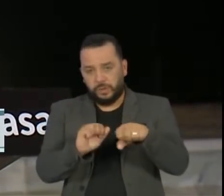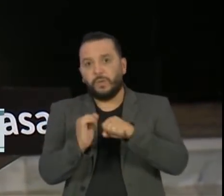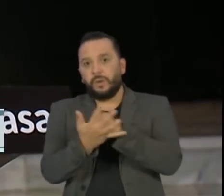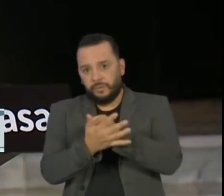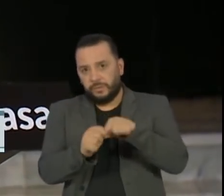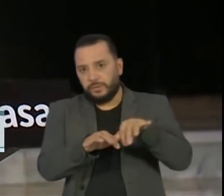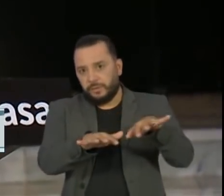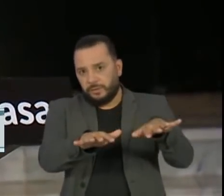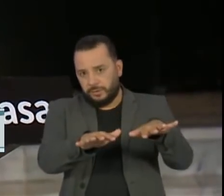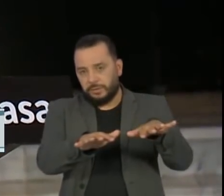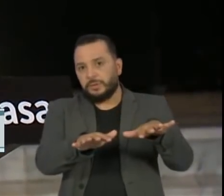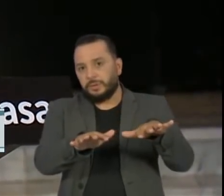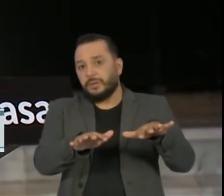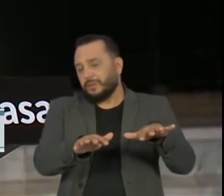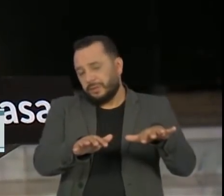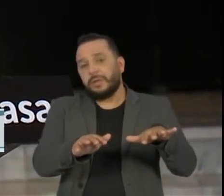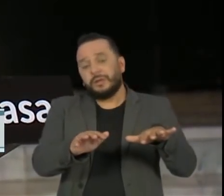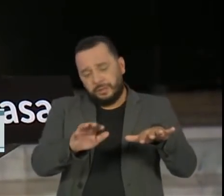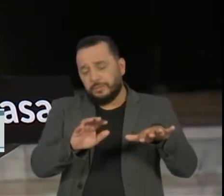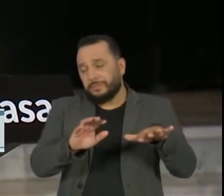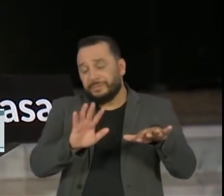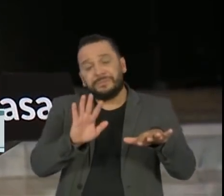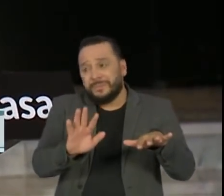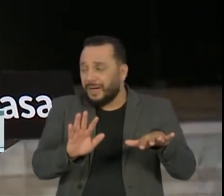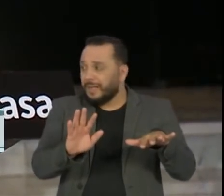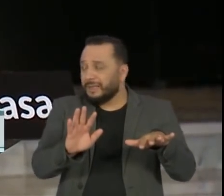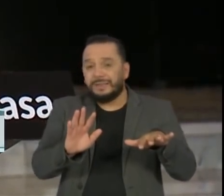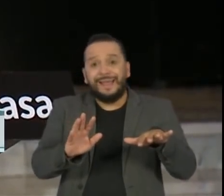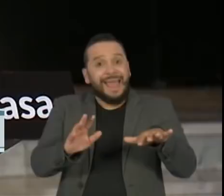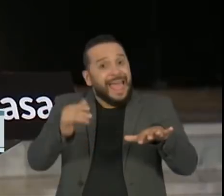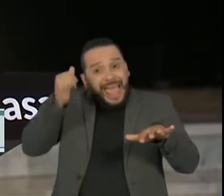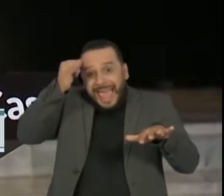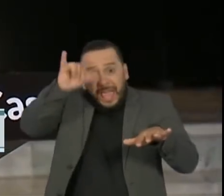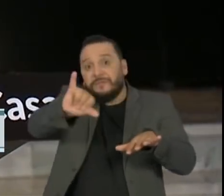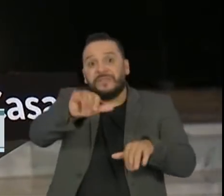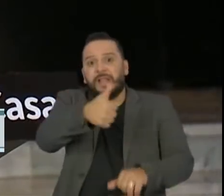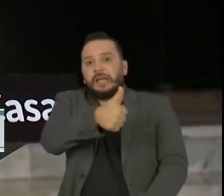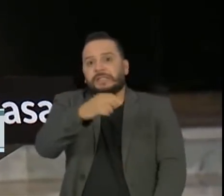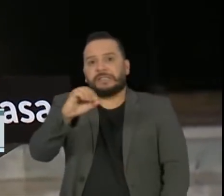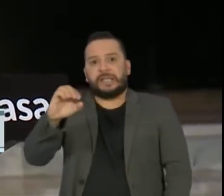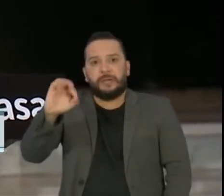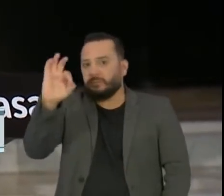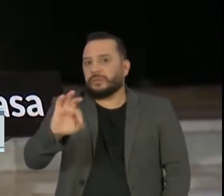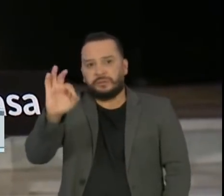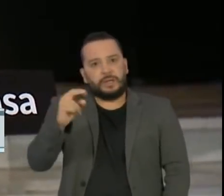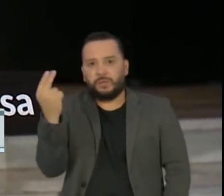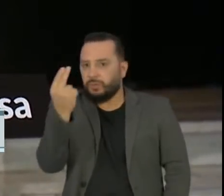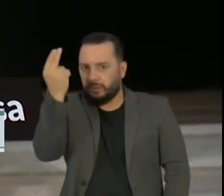momento, ela seria inevitável. Esse tempo foi suficiente para que o Estado